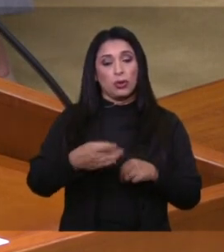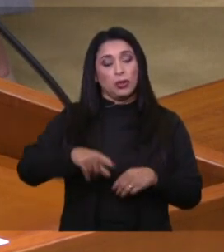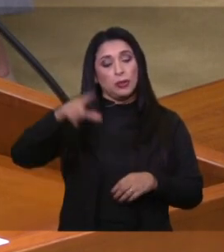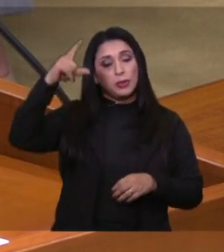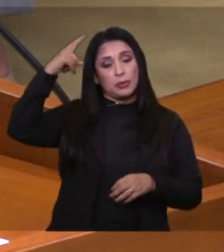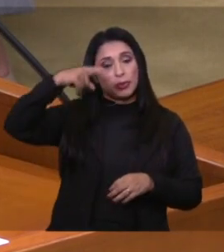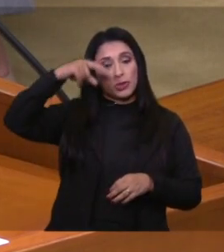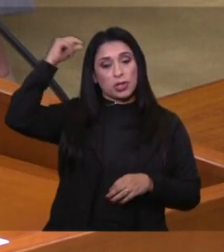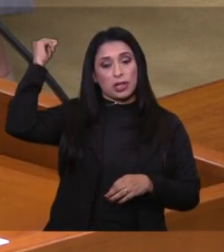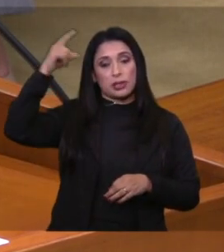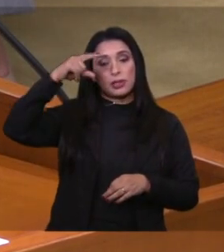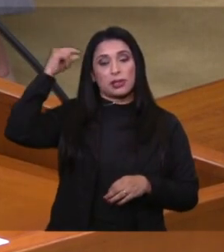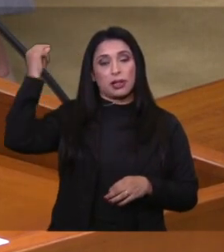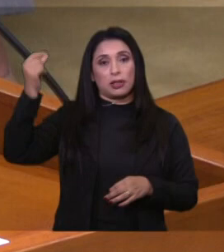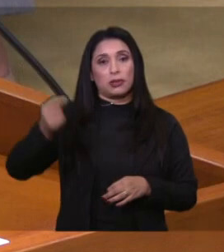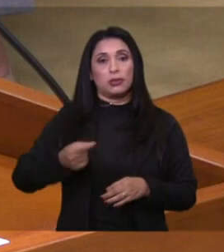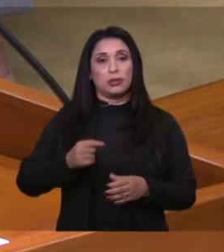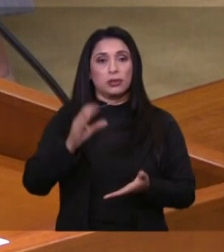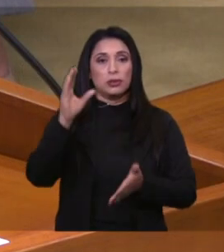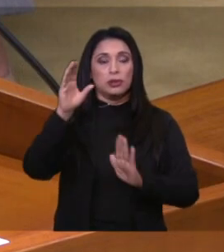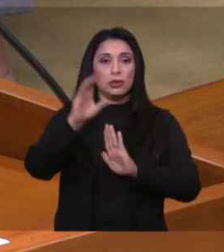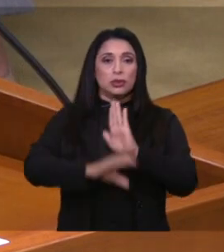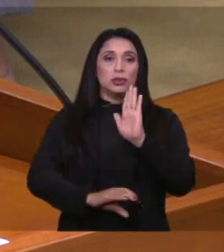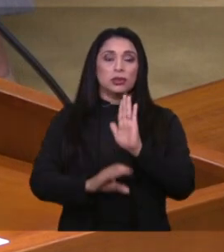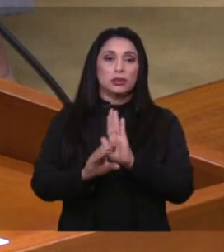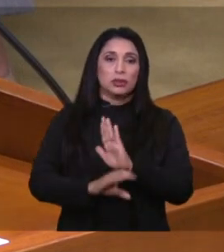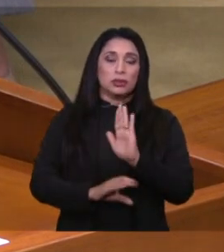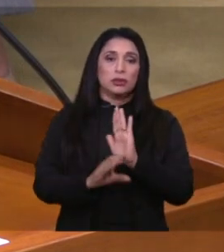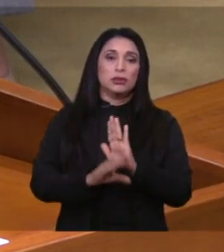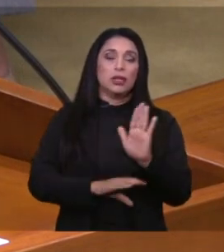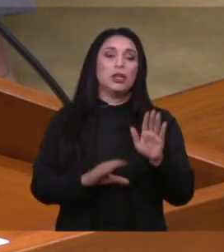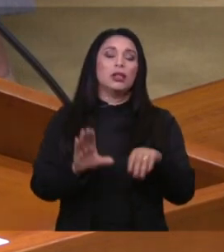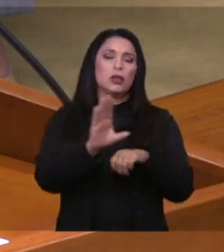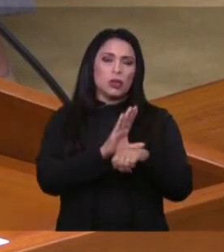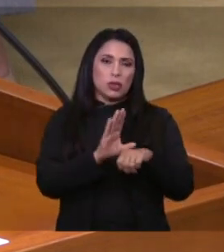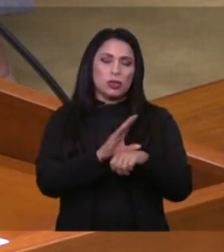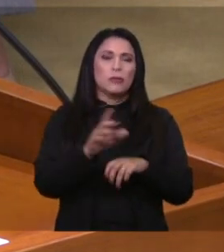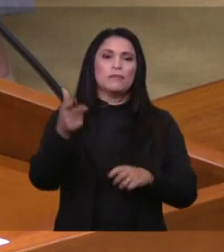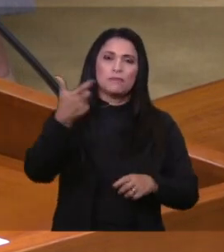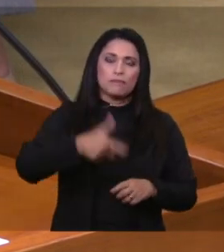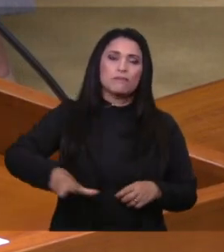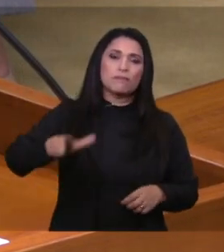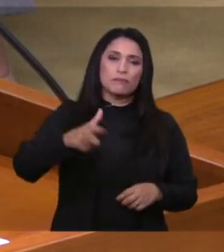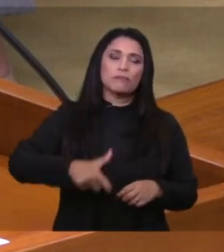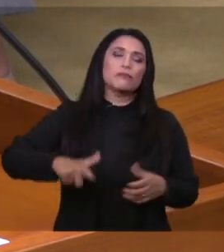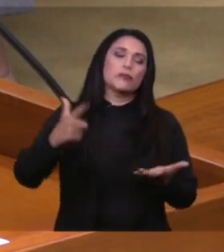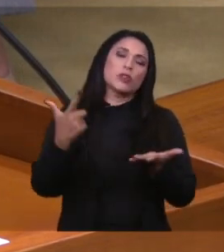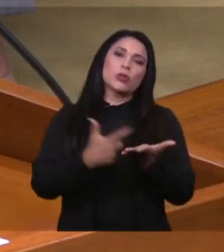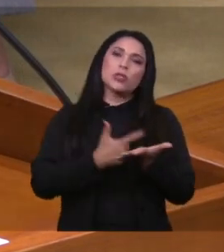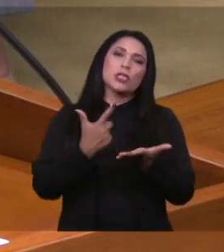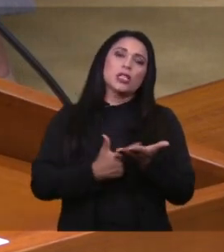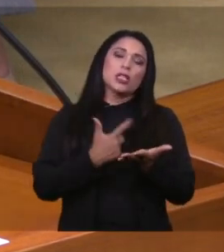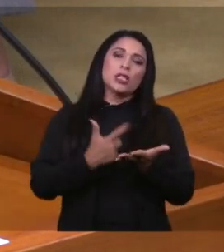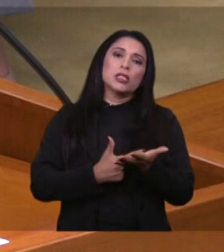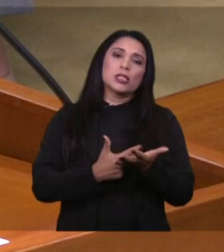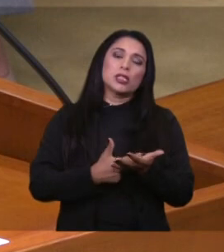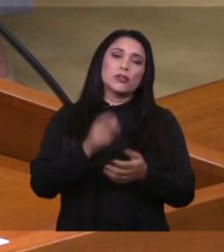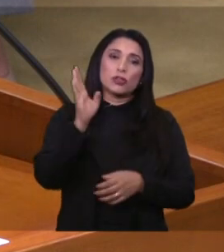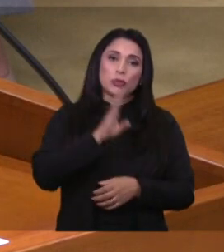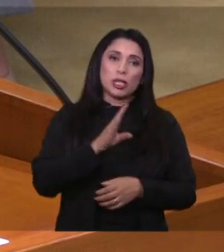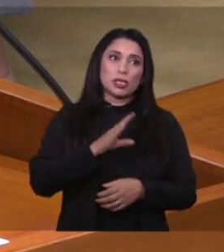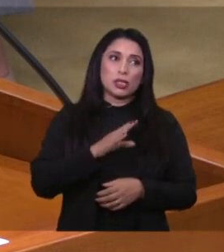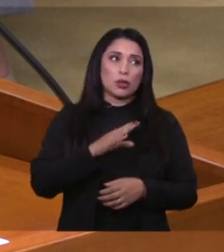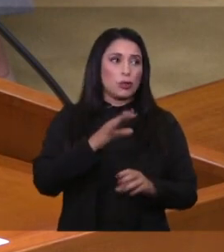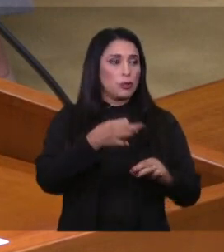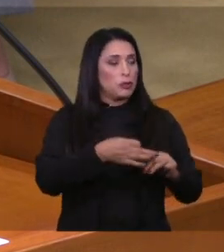Há nesse livro um capítulo histórico do constitucionalismo que se repete nas melhores obras do Brasil. Ministro Gilmar tem uma boa obra